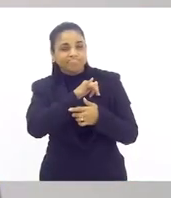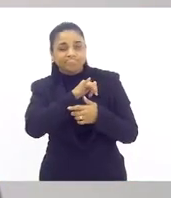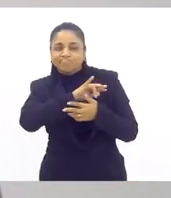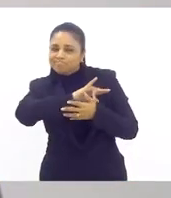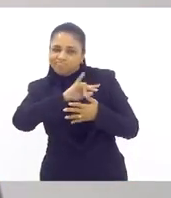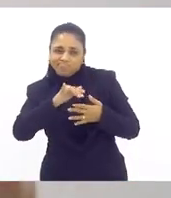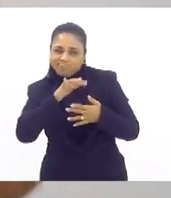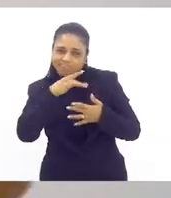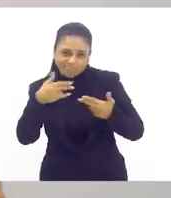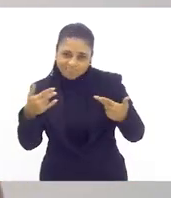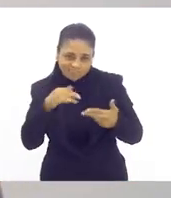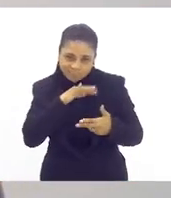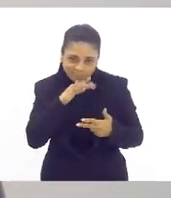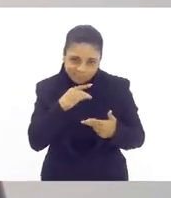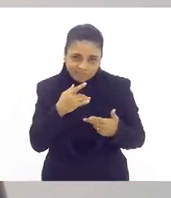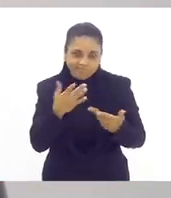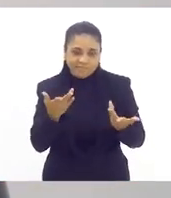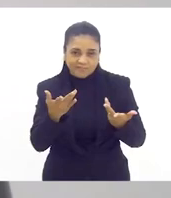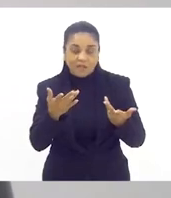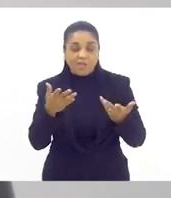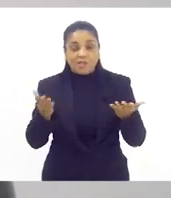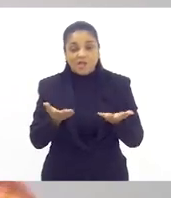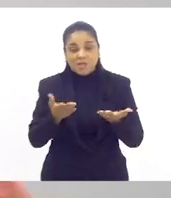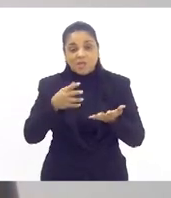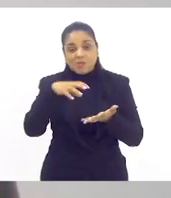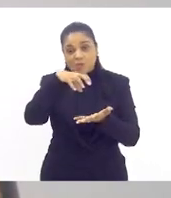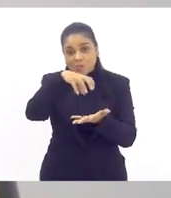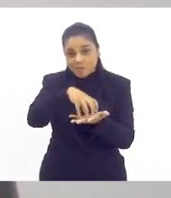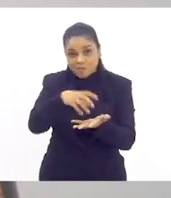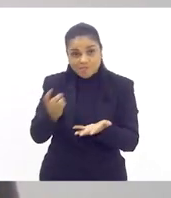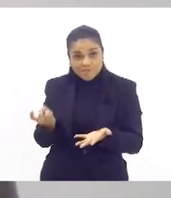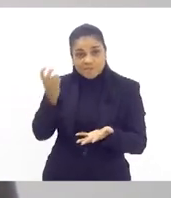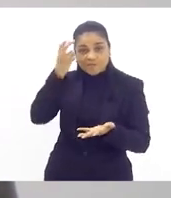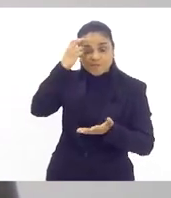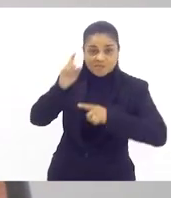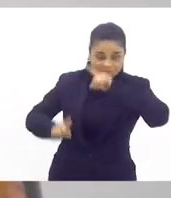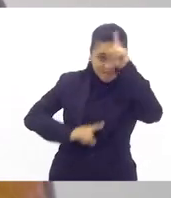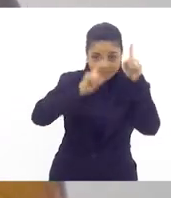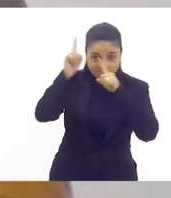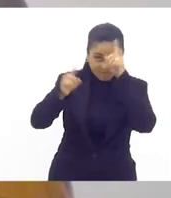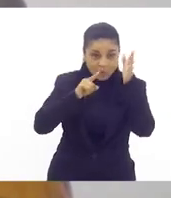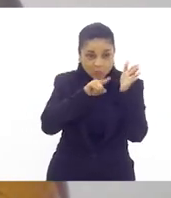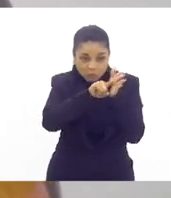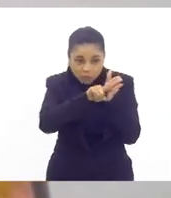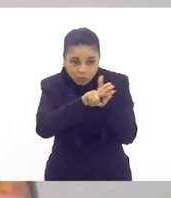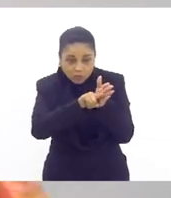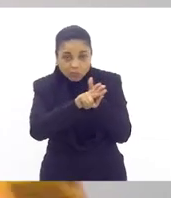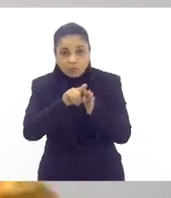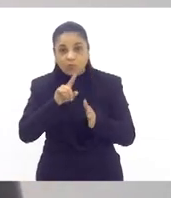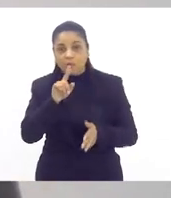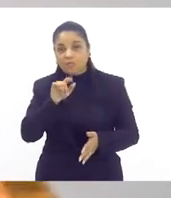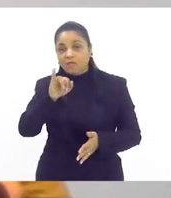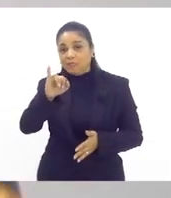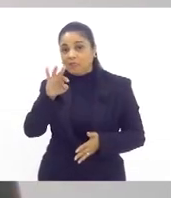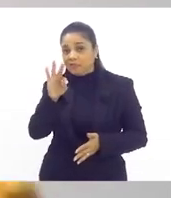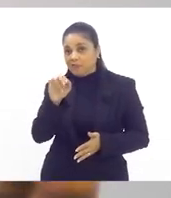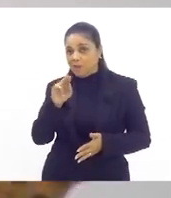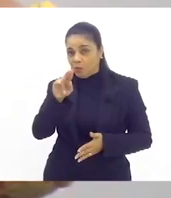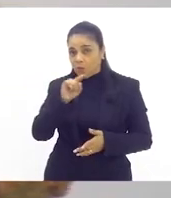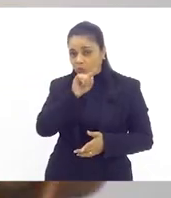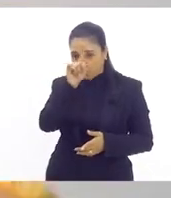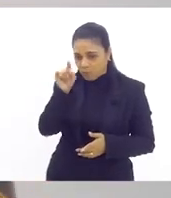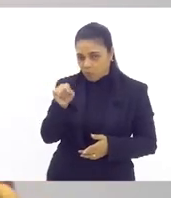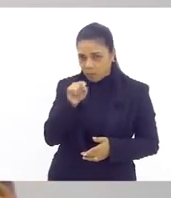no âmbito da cultura e no âmbito da economia criativa o estudo do Itaú aponta que as indústrias